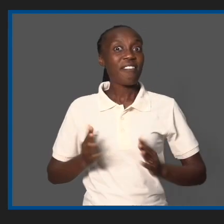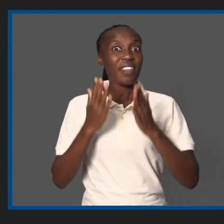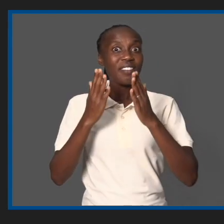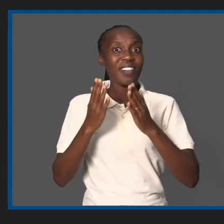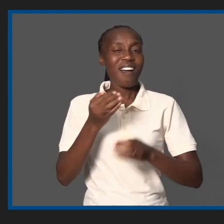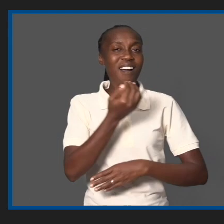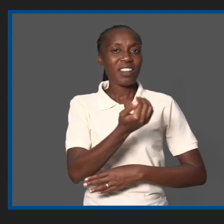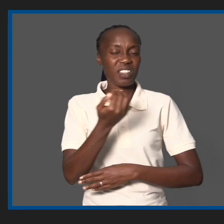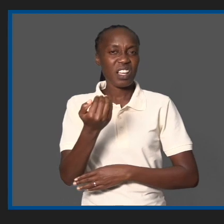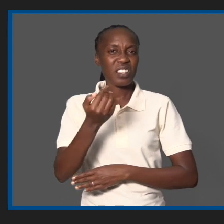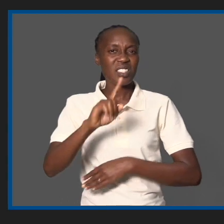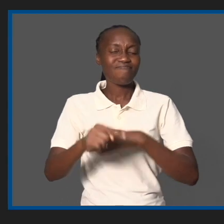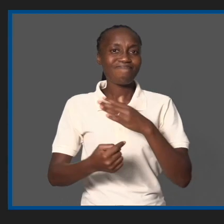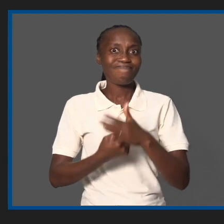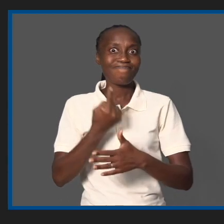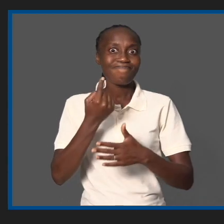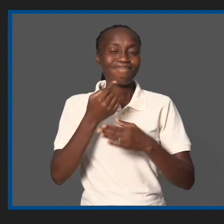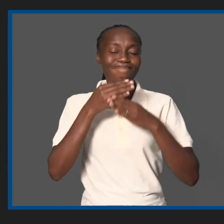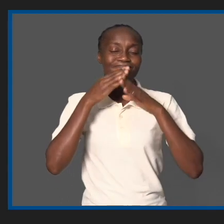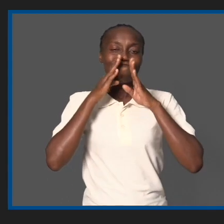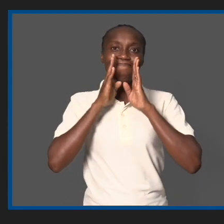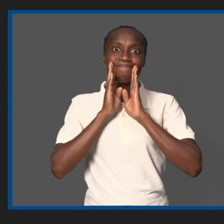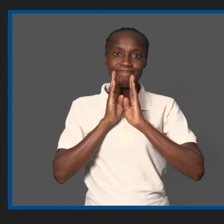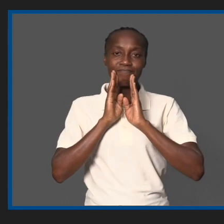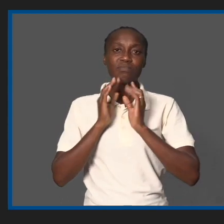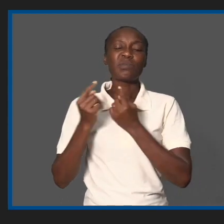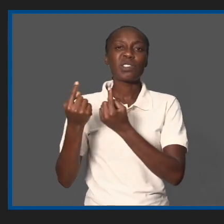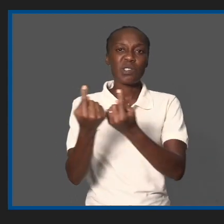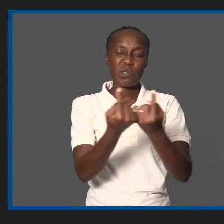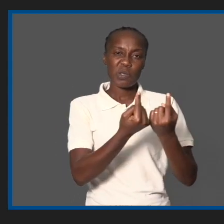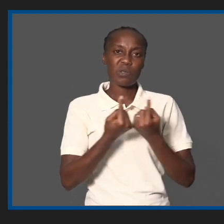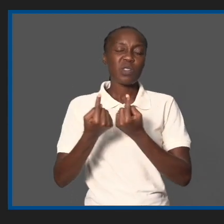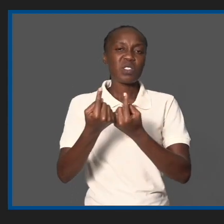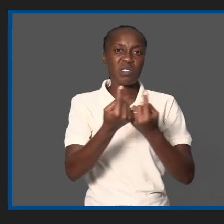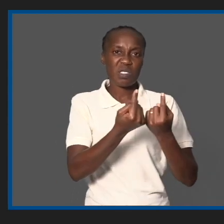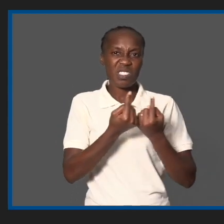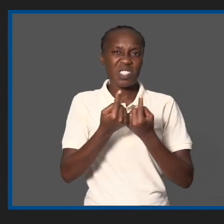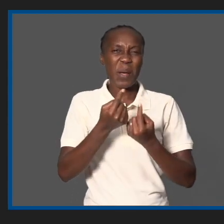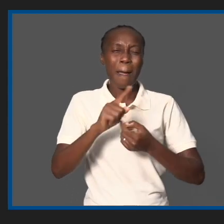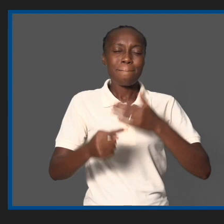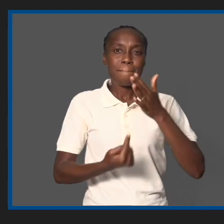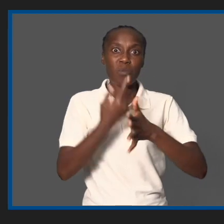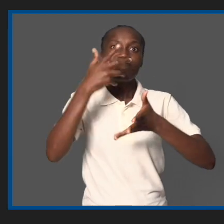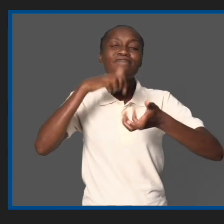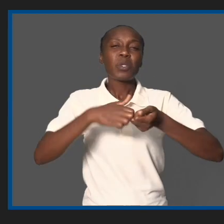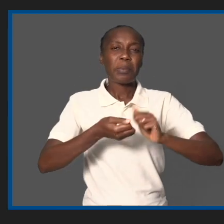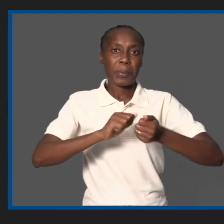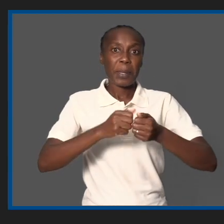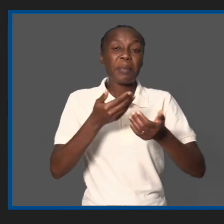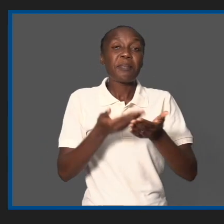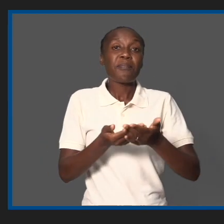criança, acaba em uma situação drástica.